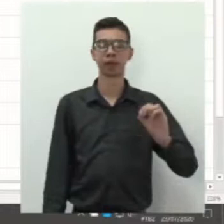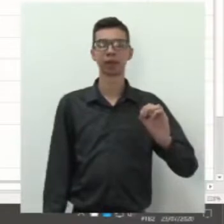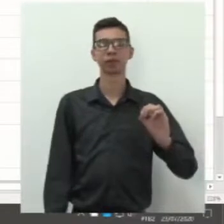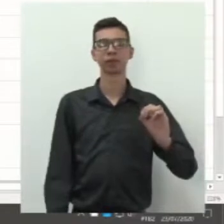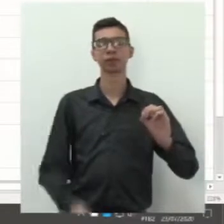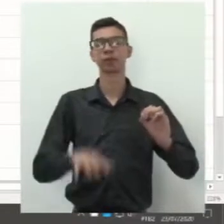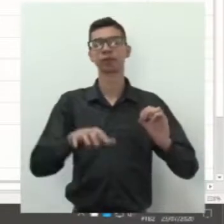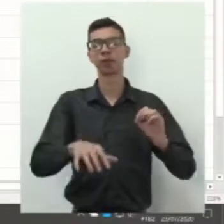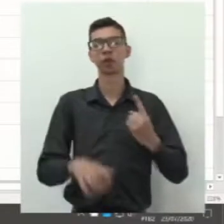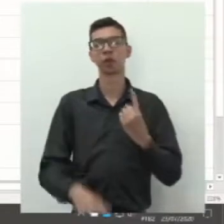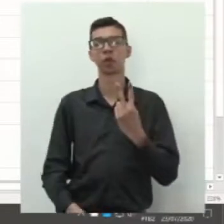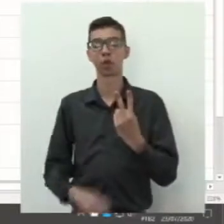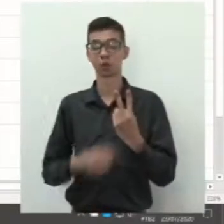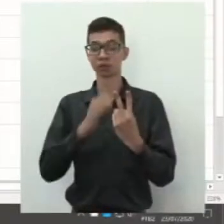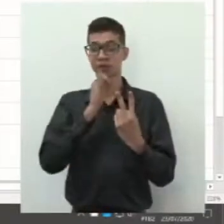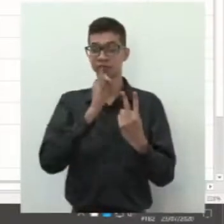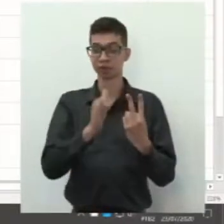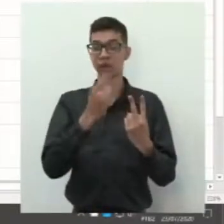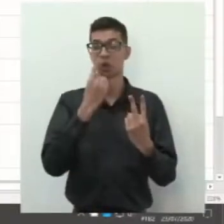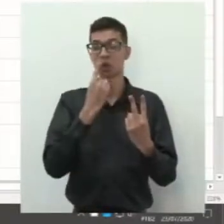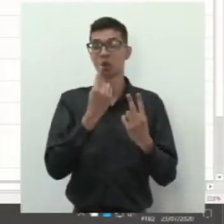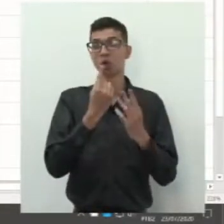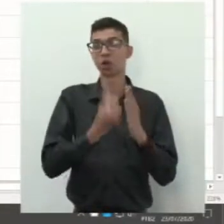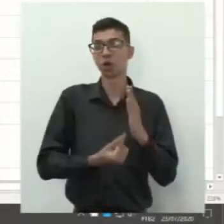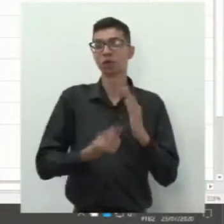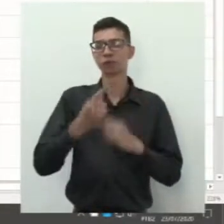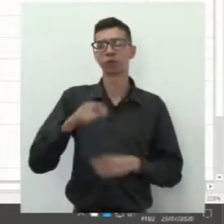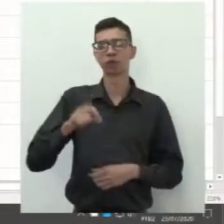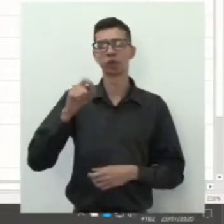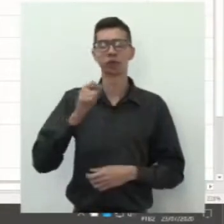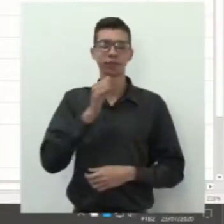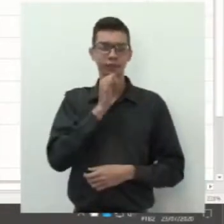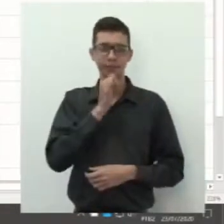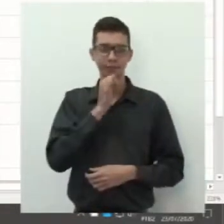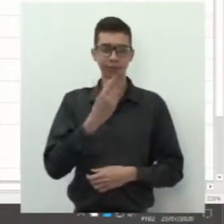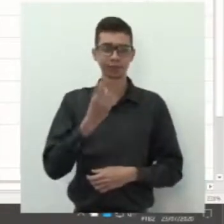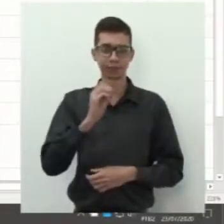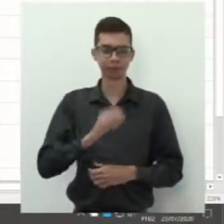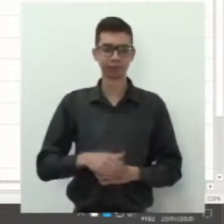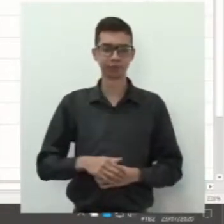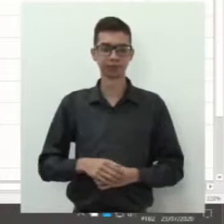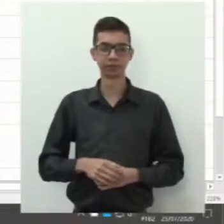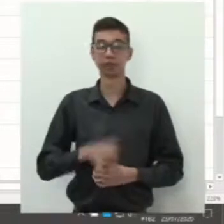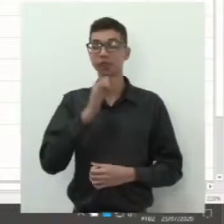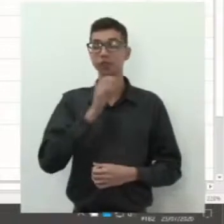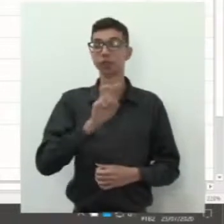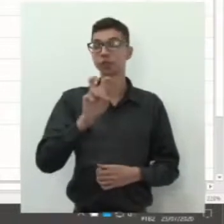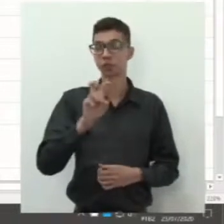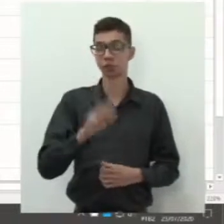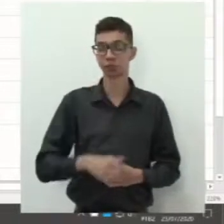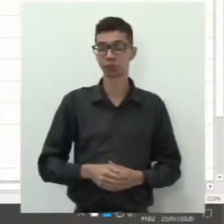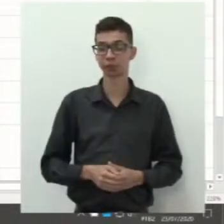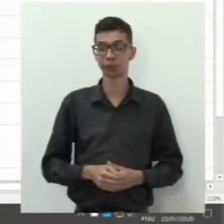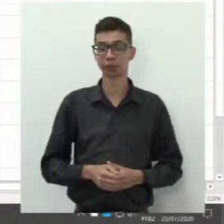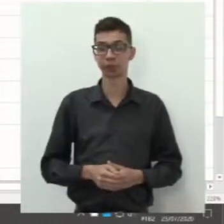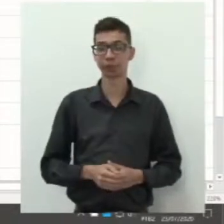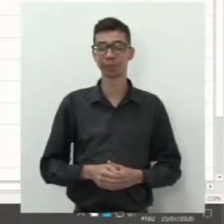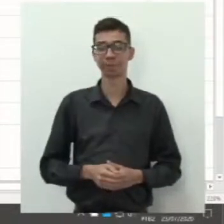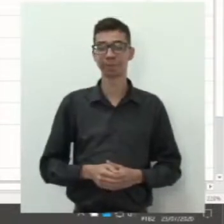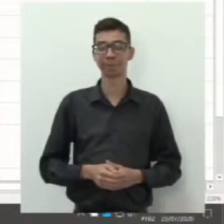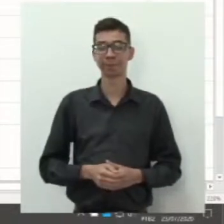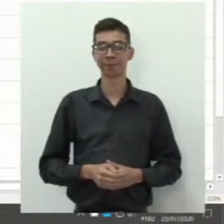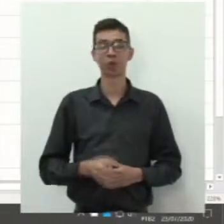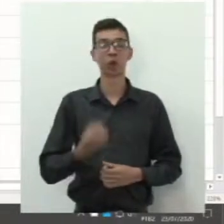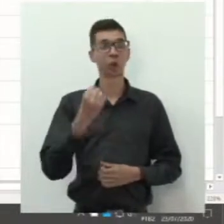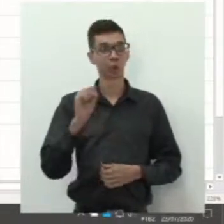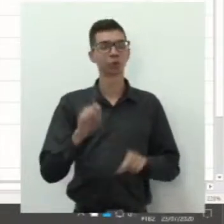vai selecionar, tá bom, setor 10, no caso nosso aqui, vai, setor 5, setor 8 e